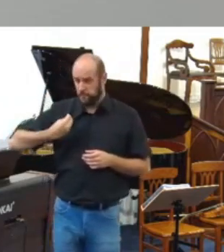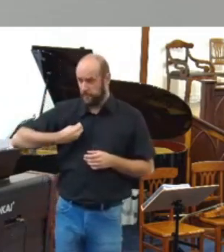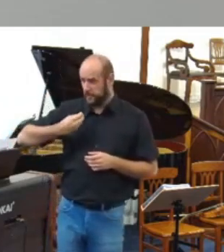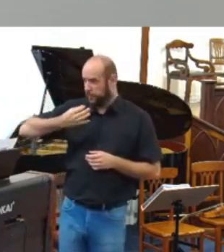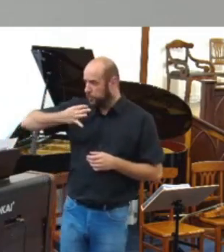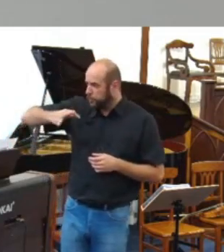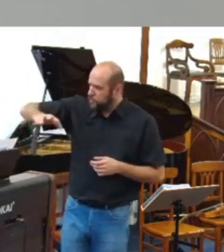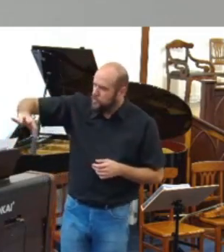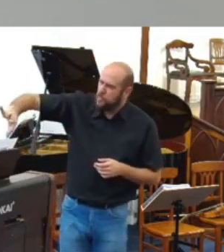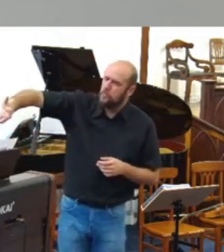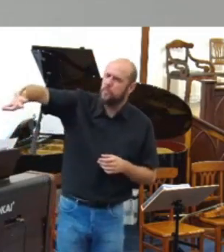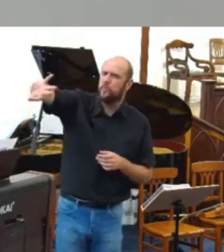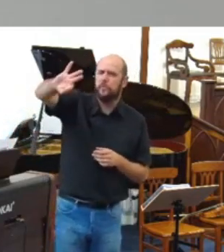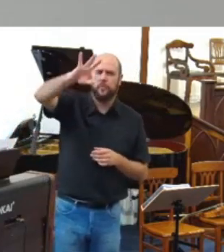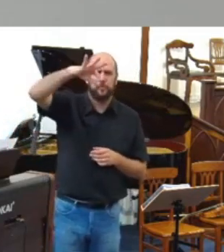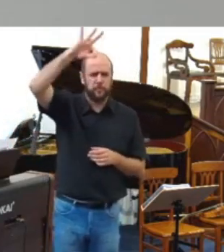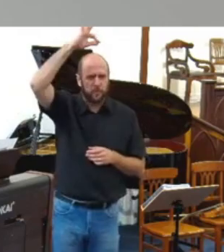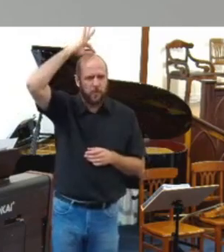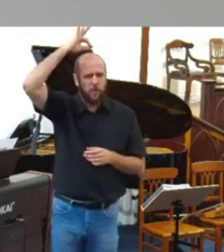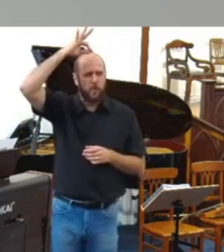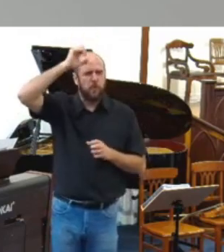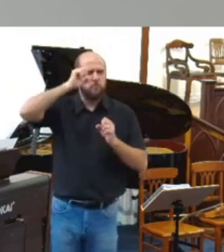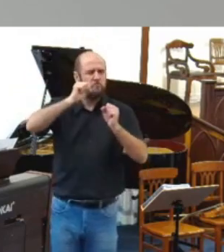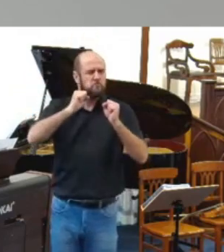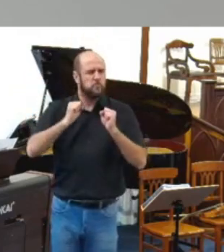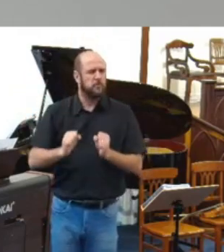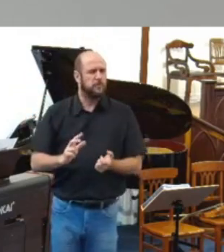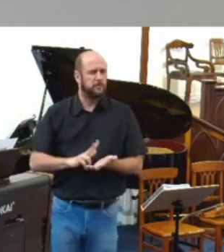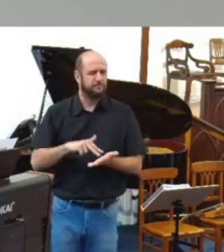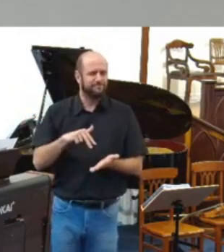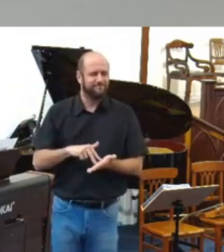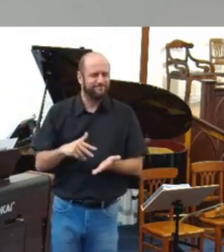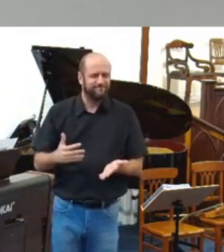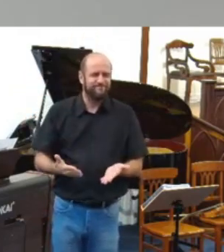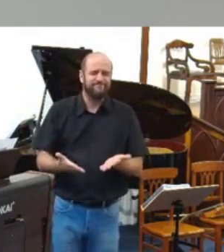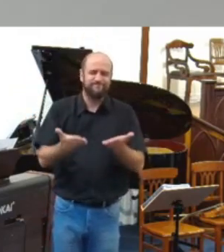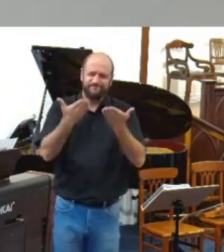nova criação, cujo poder é a ressurreição.